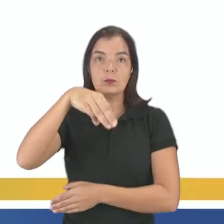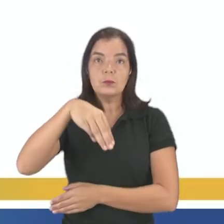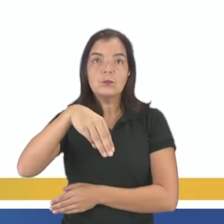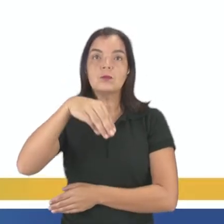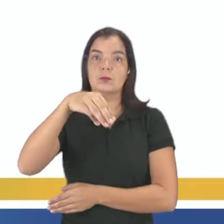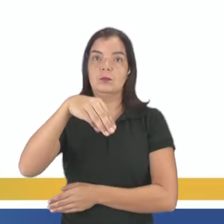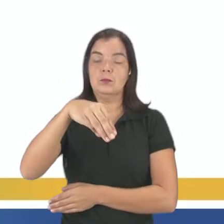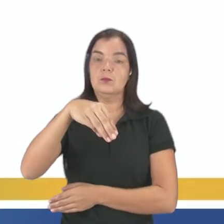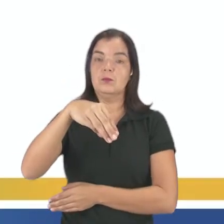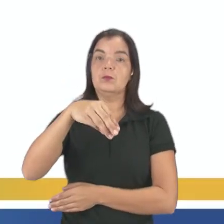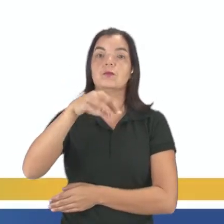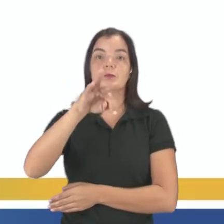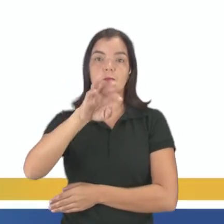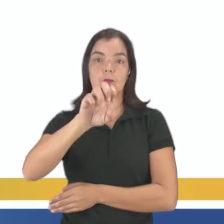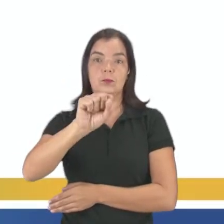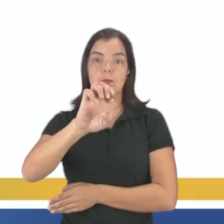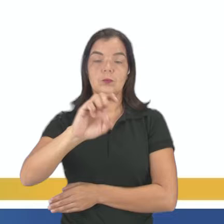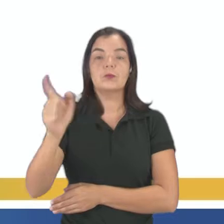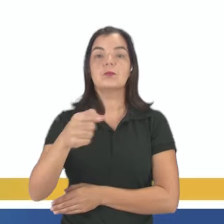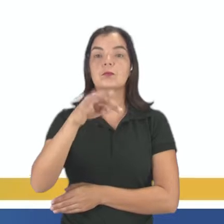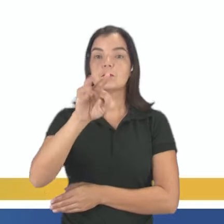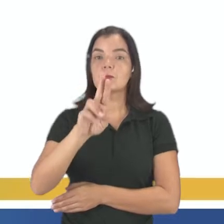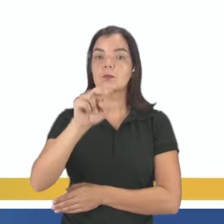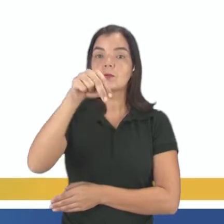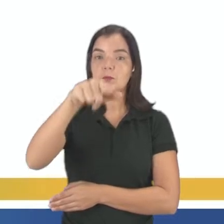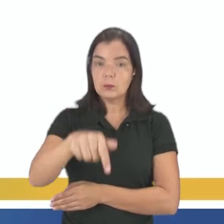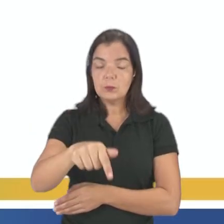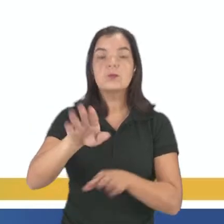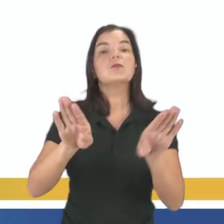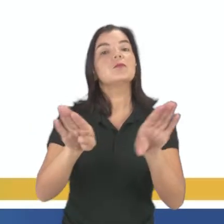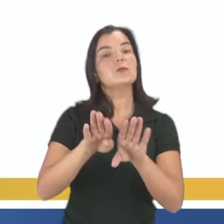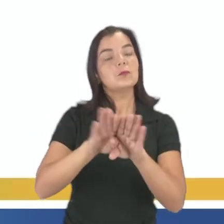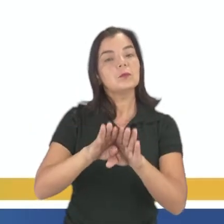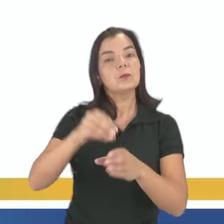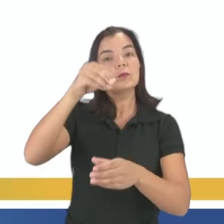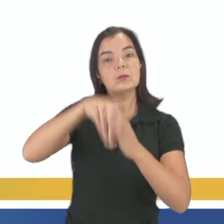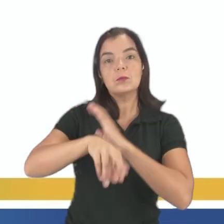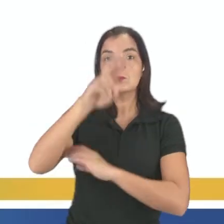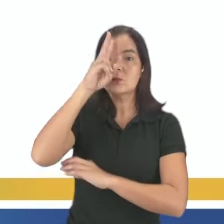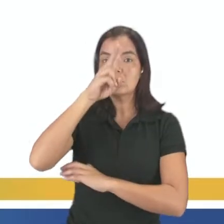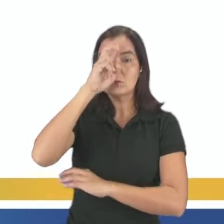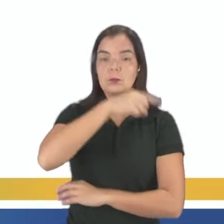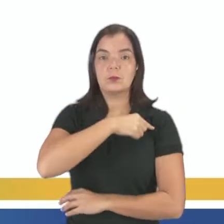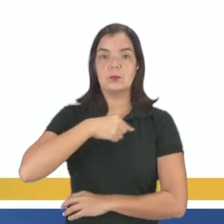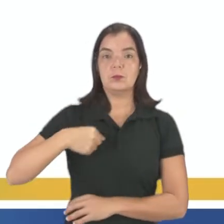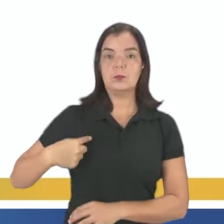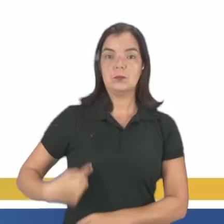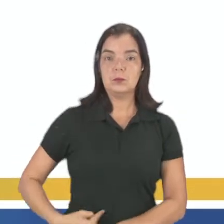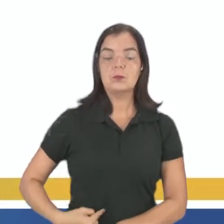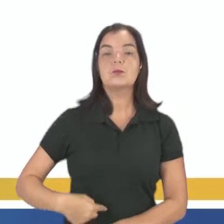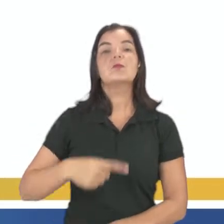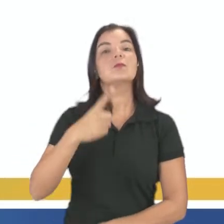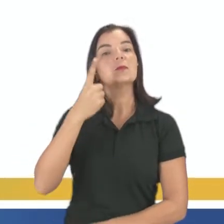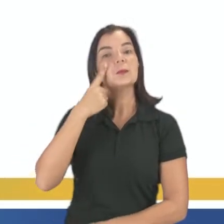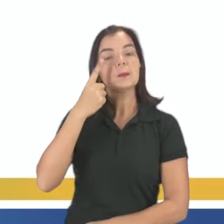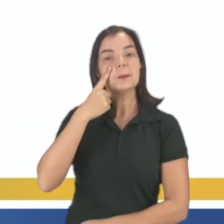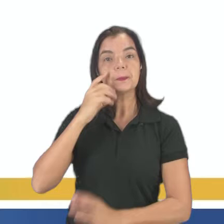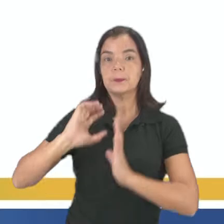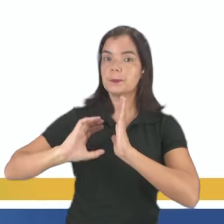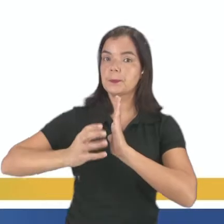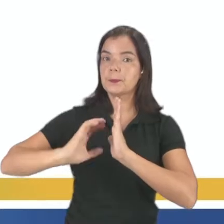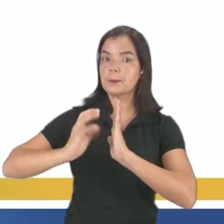cria, então, esse partido, né? E aí é interessante que dentro dessa história da China, a gente tem momentos aí onde esses